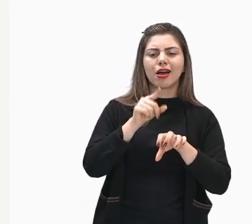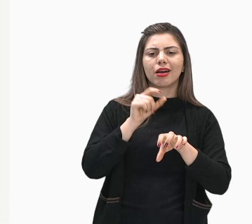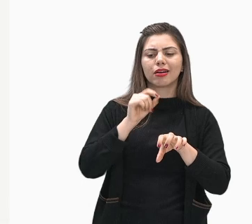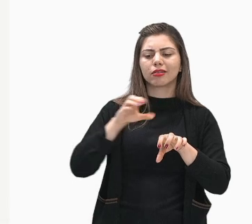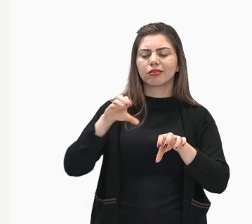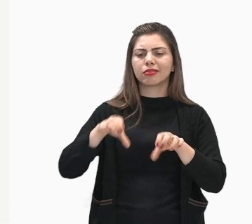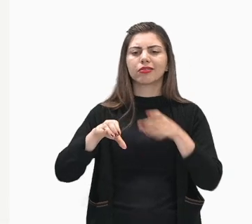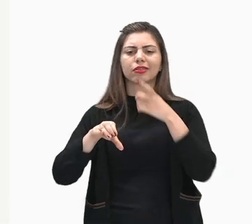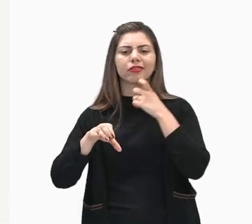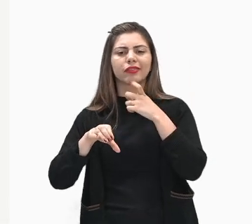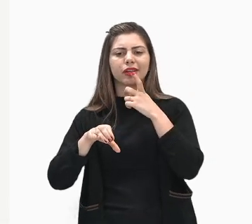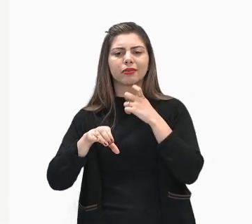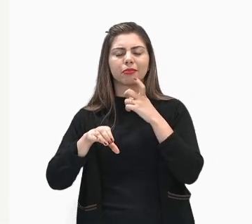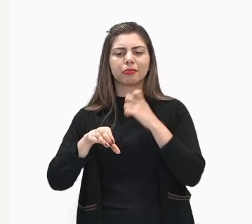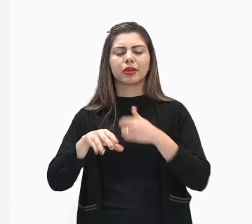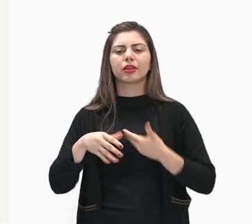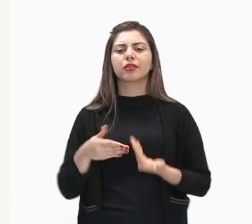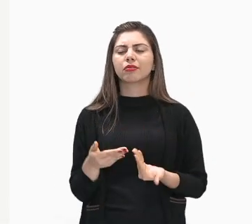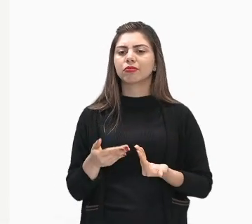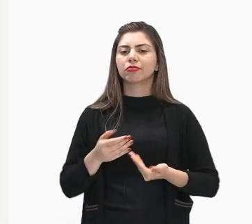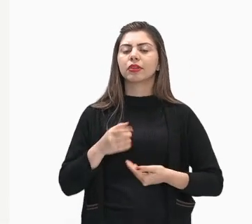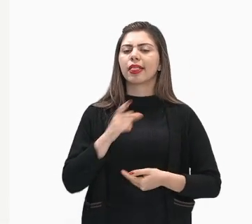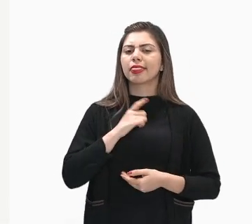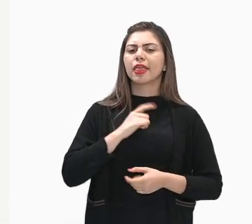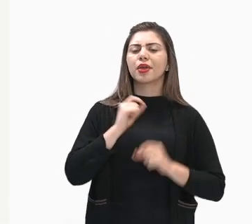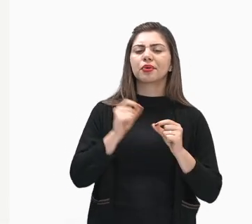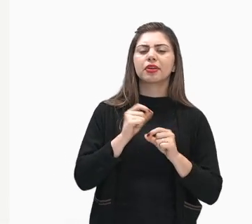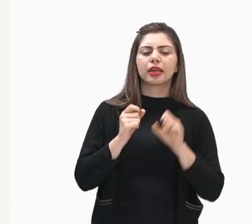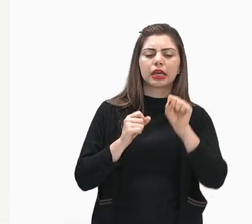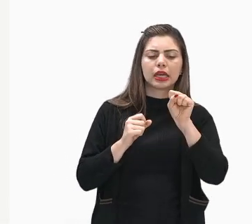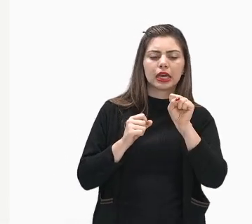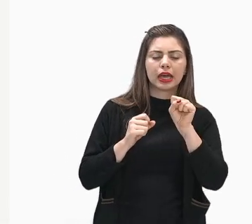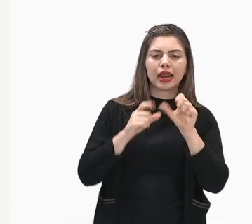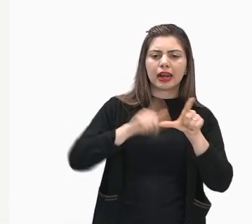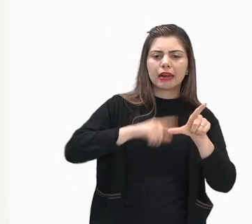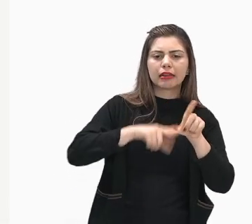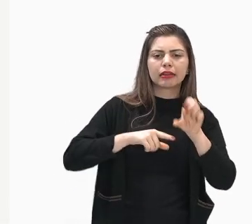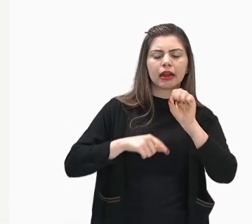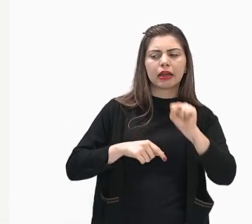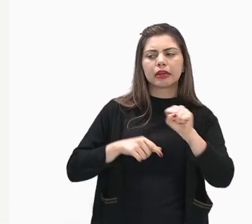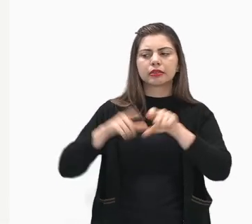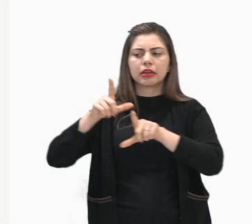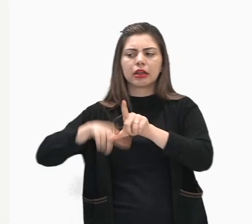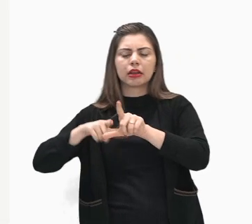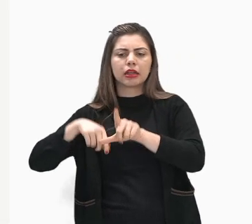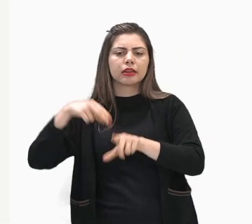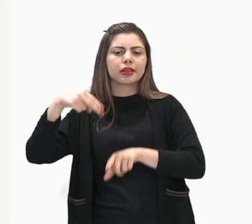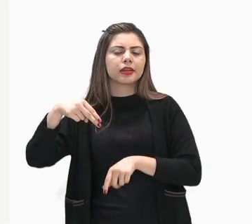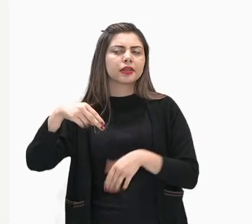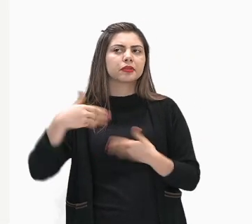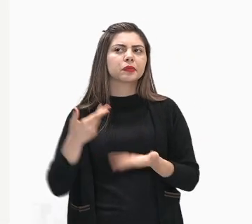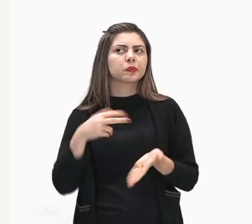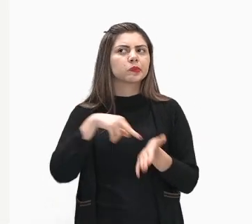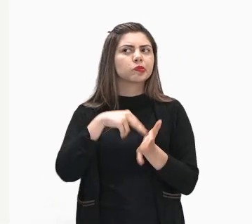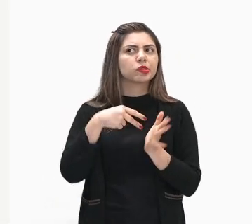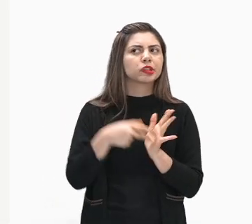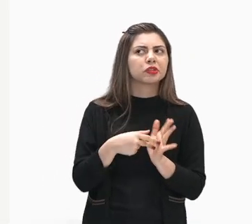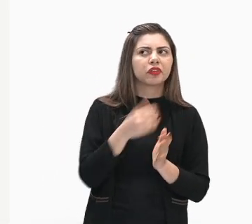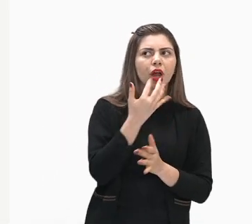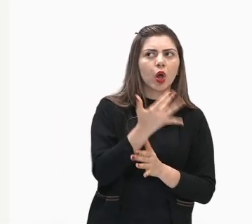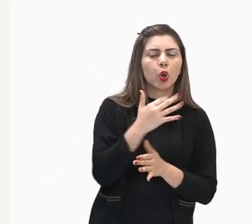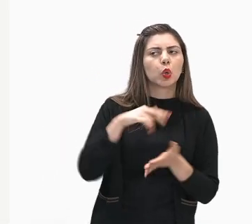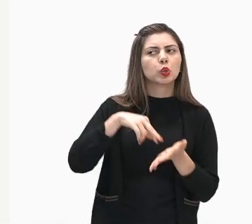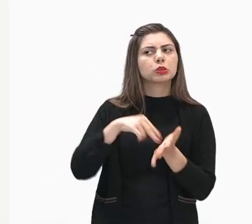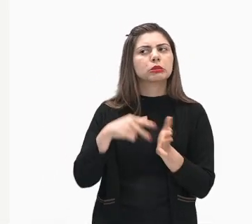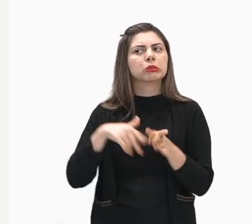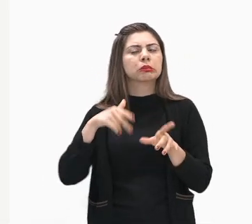até gravado aqui nessa imagem um S e um N. Qual é o significado tanto das cores quanto das letras?